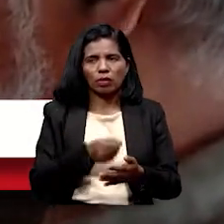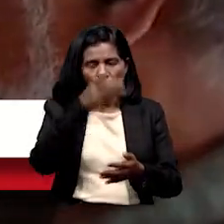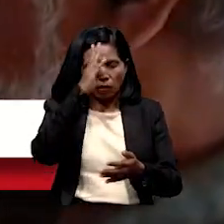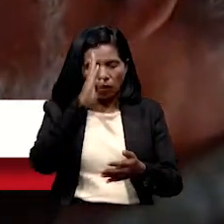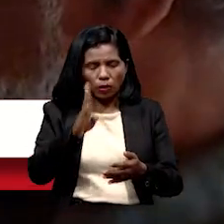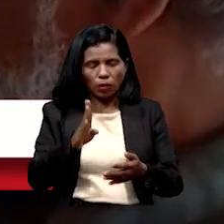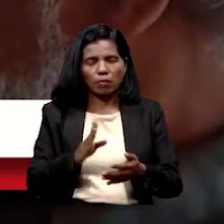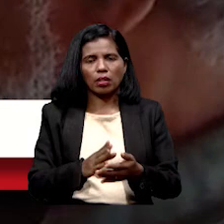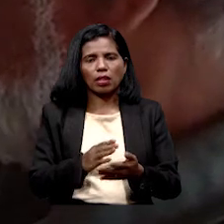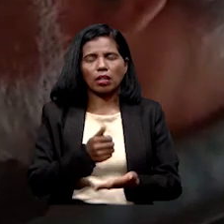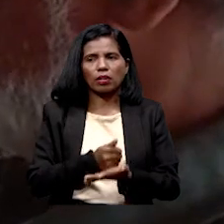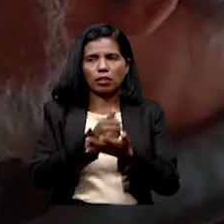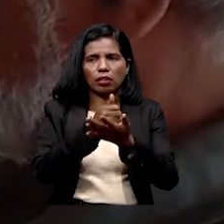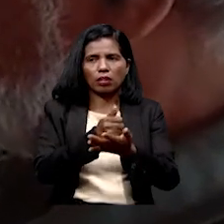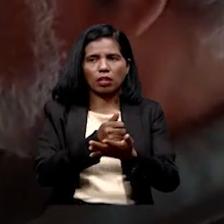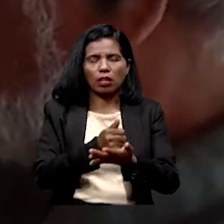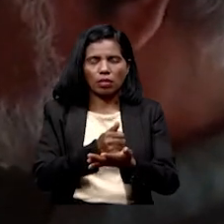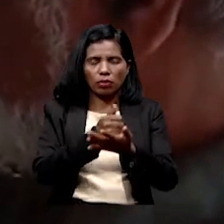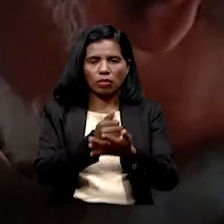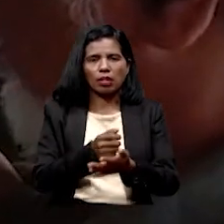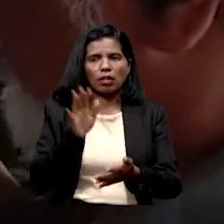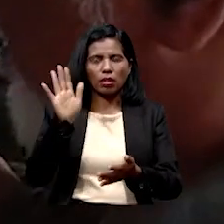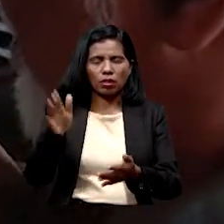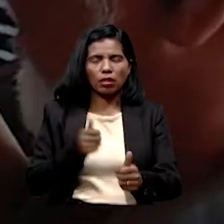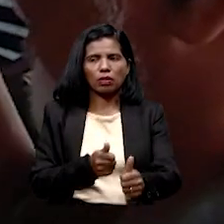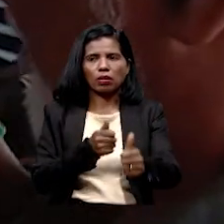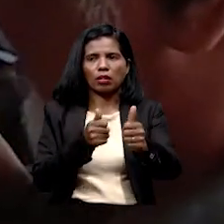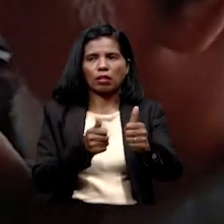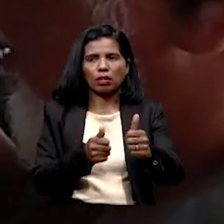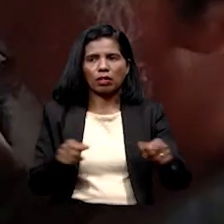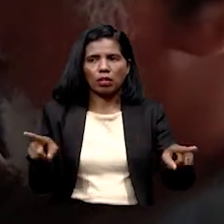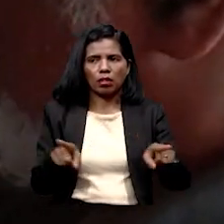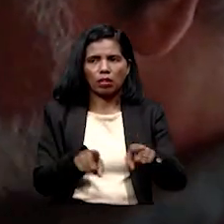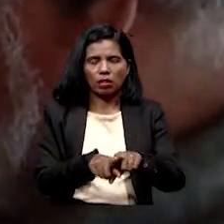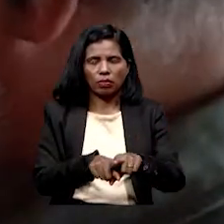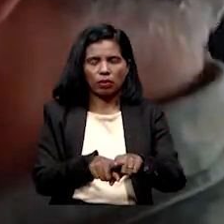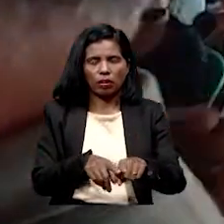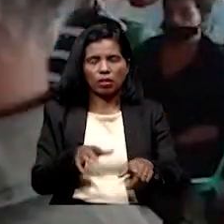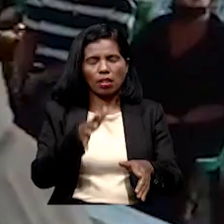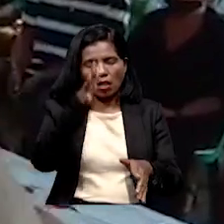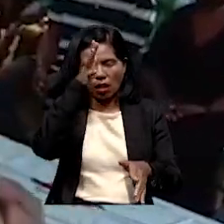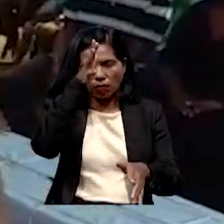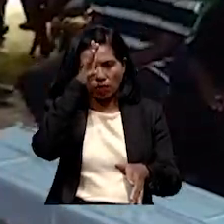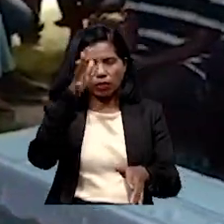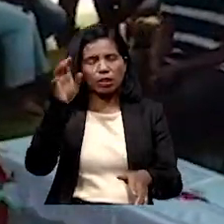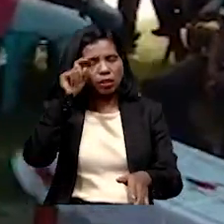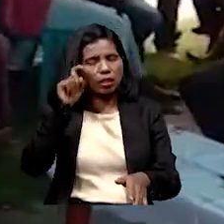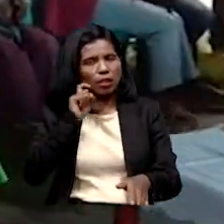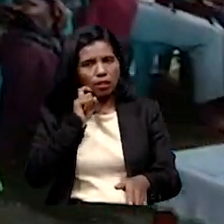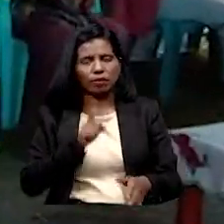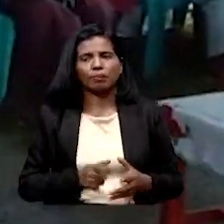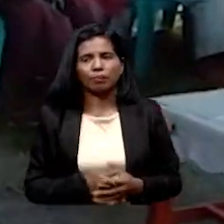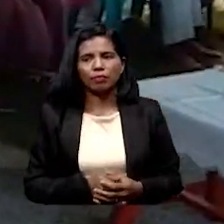matrian timor rai timor si azurania si latur ama ti abonana nia hai pati jana